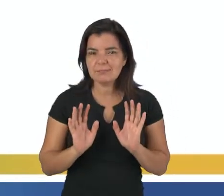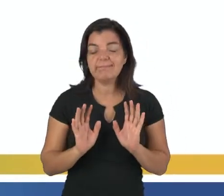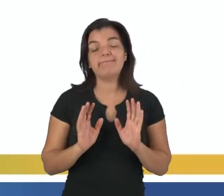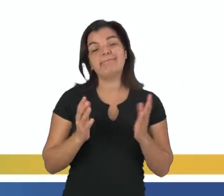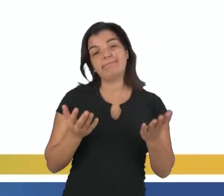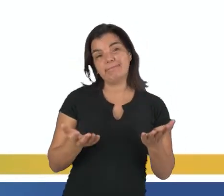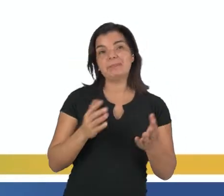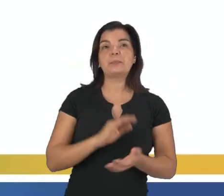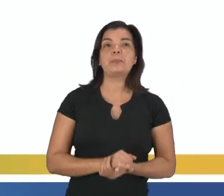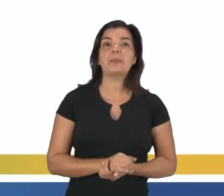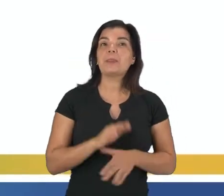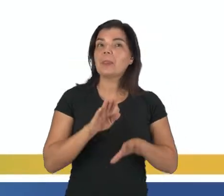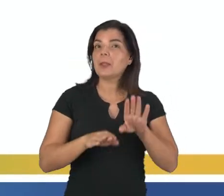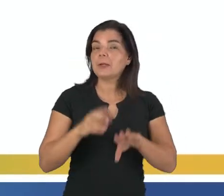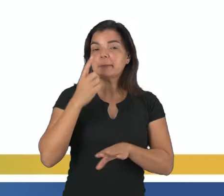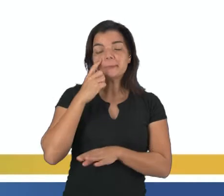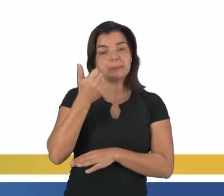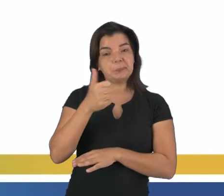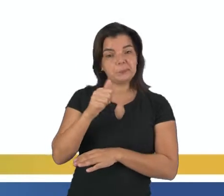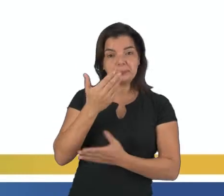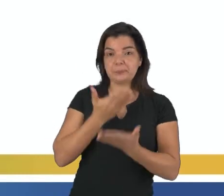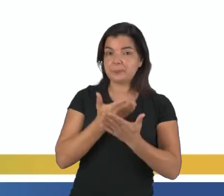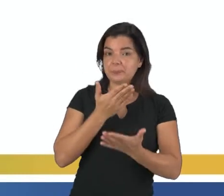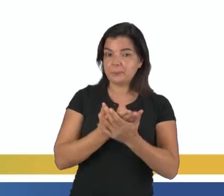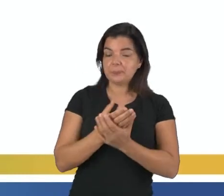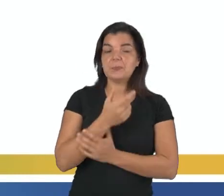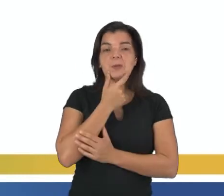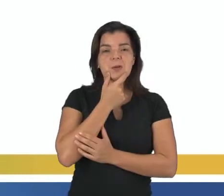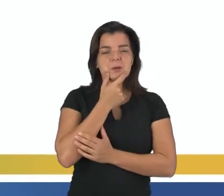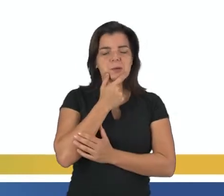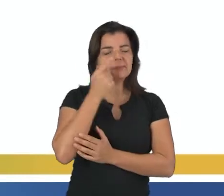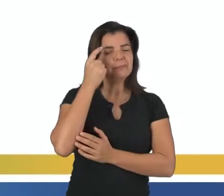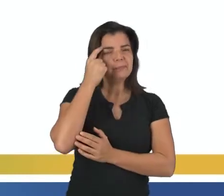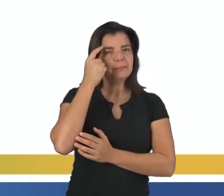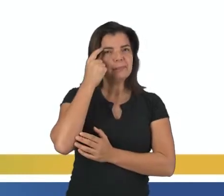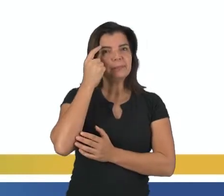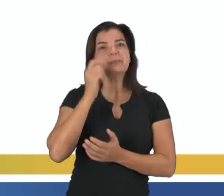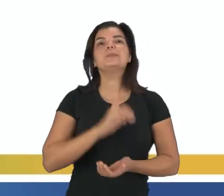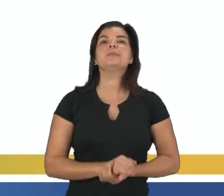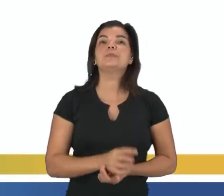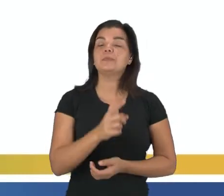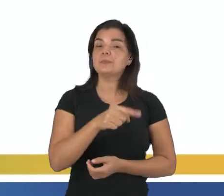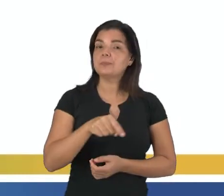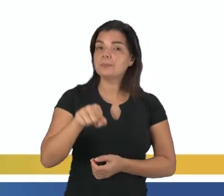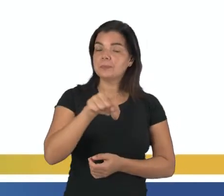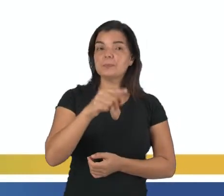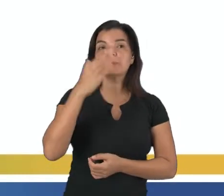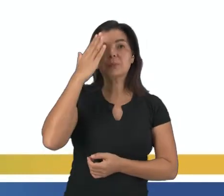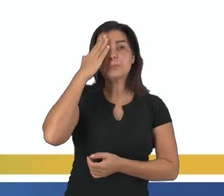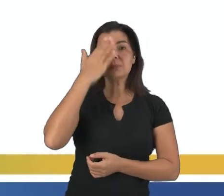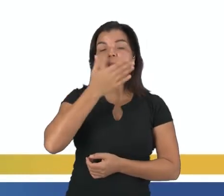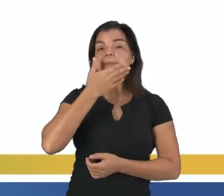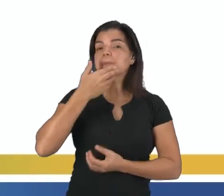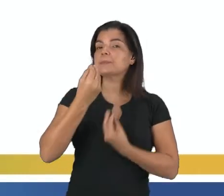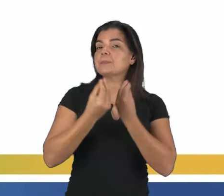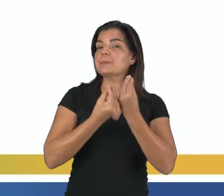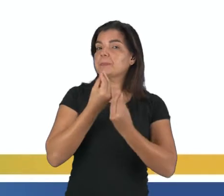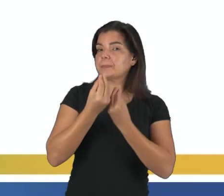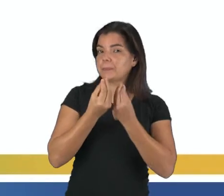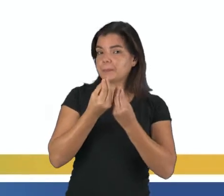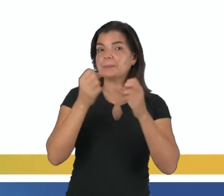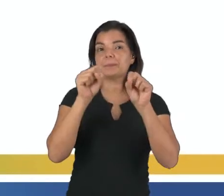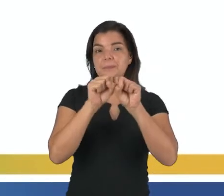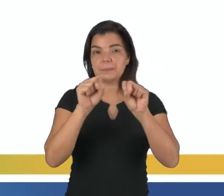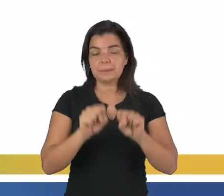bom à medida que a gente analisar a história da língua inglesa pensa nesses aspectos né Para que vocês possam entender melhor aí como é que funciona